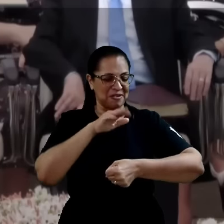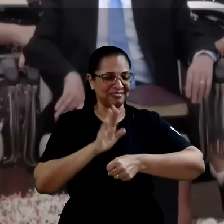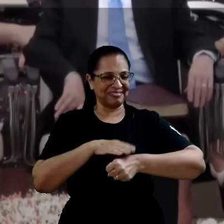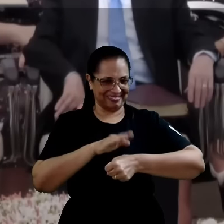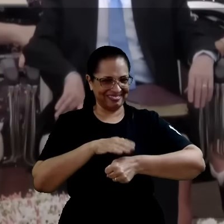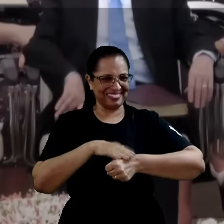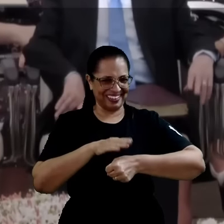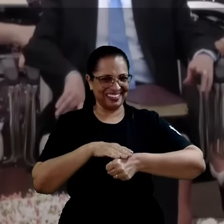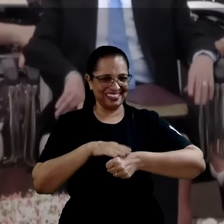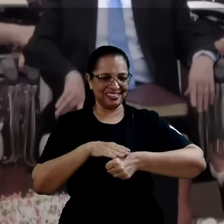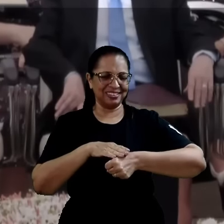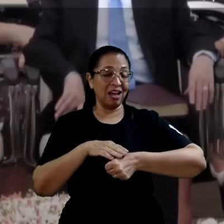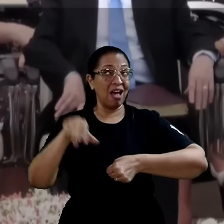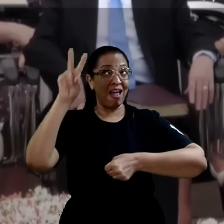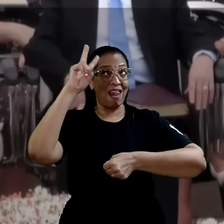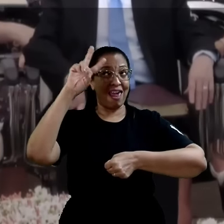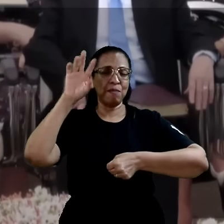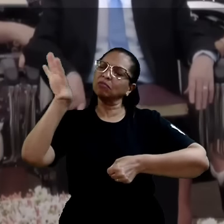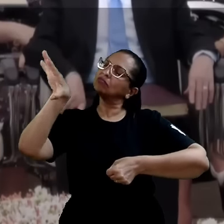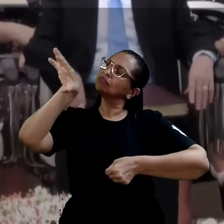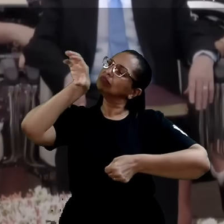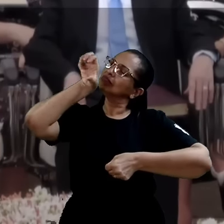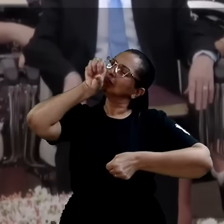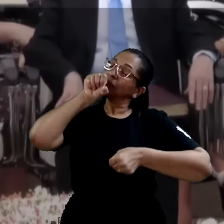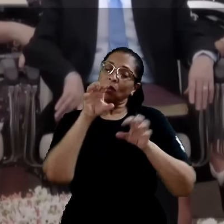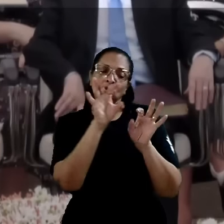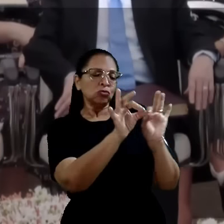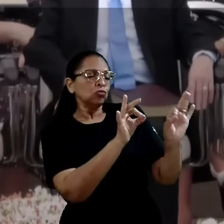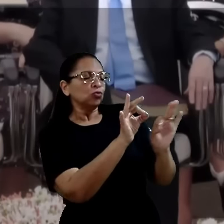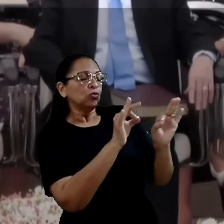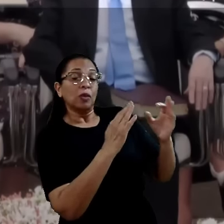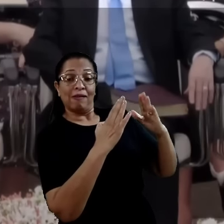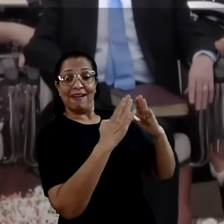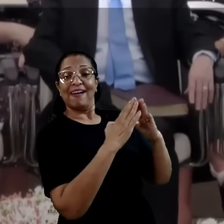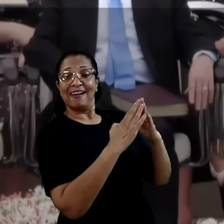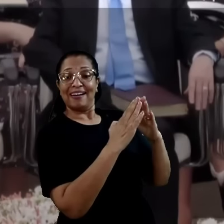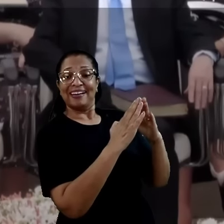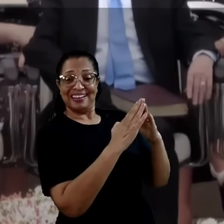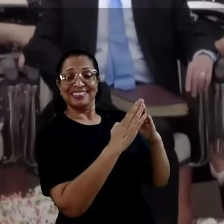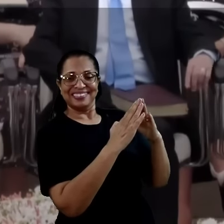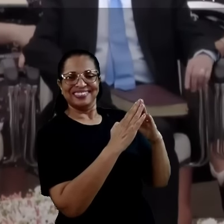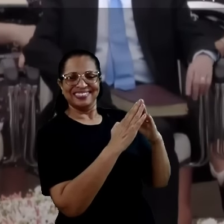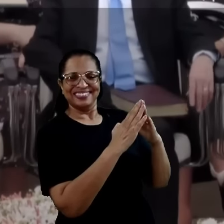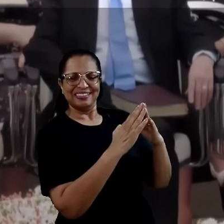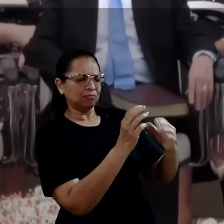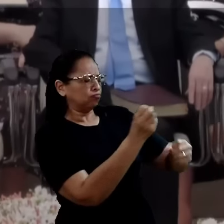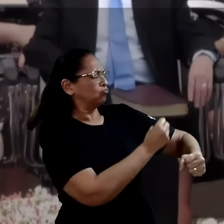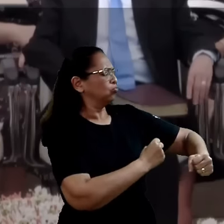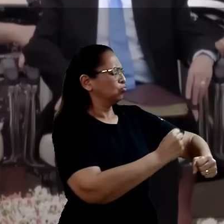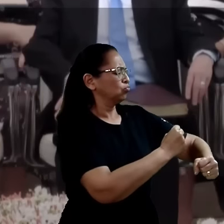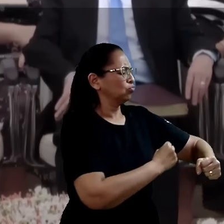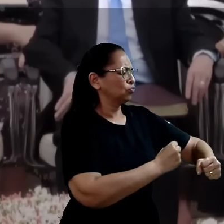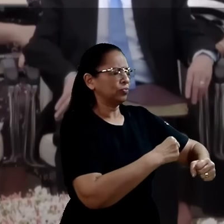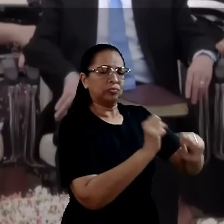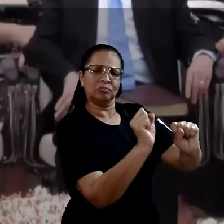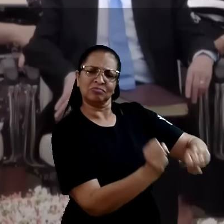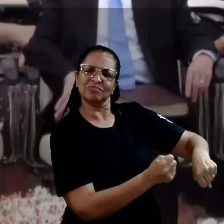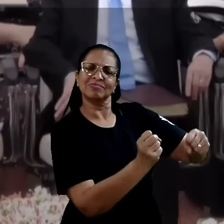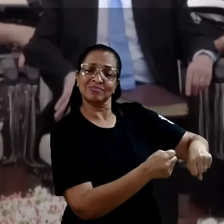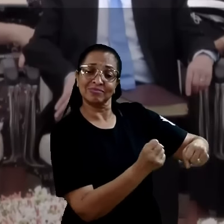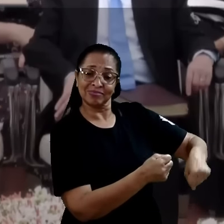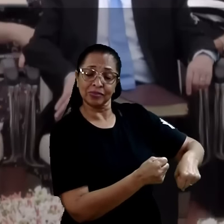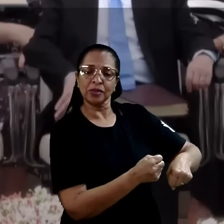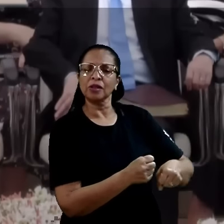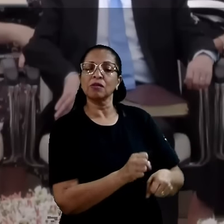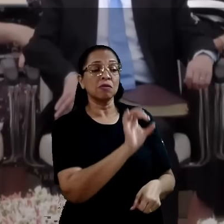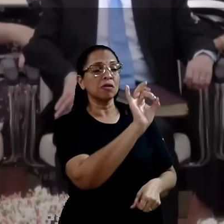forma de de trabalhar de lidar com as coisas de governar mas parece